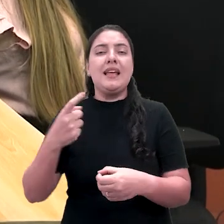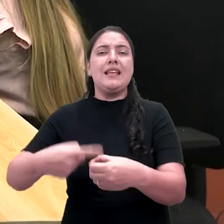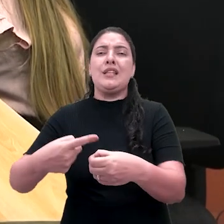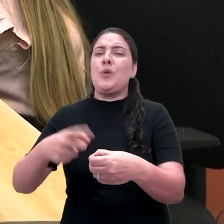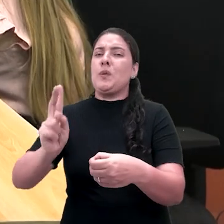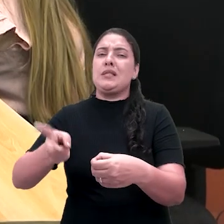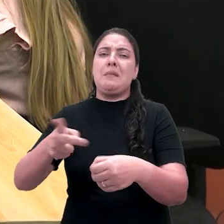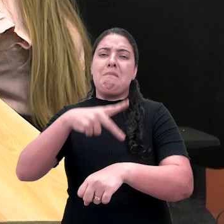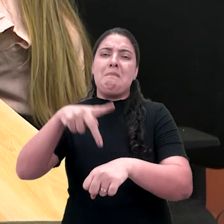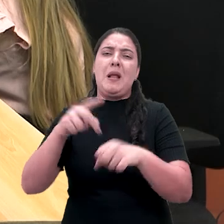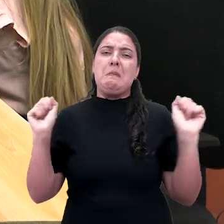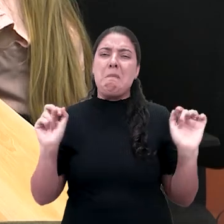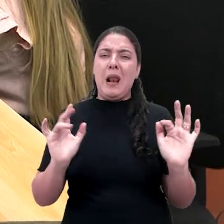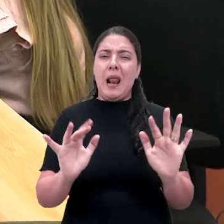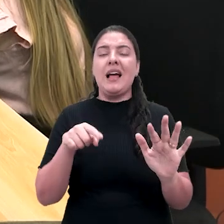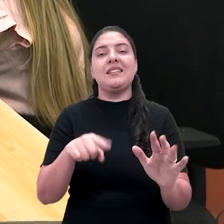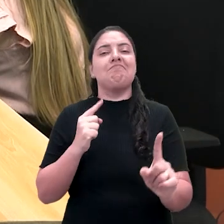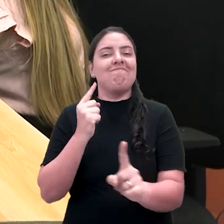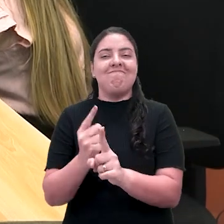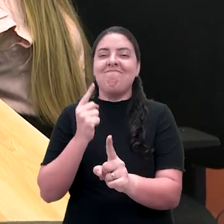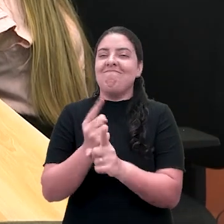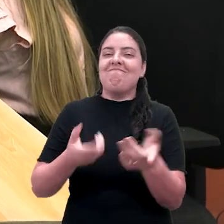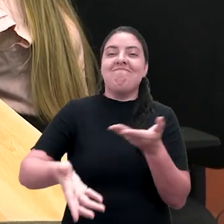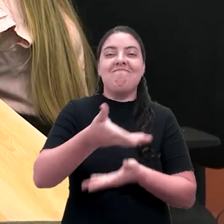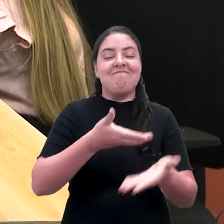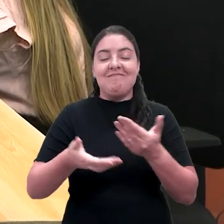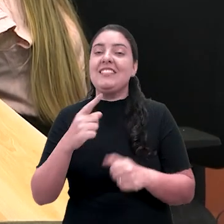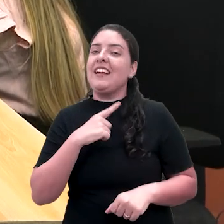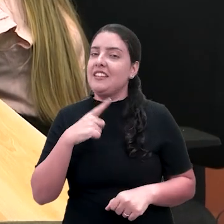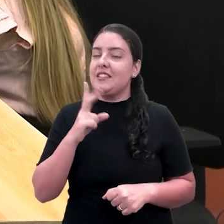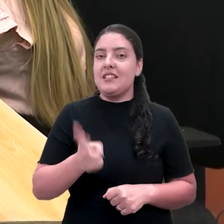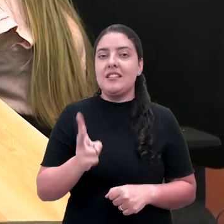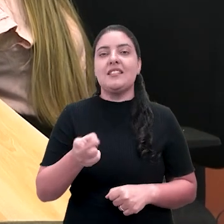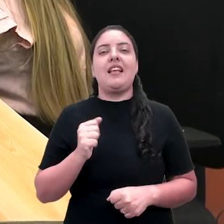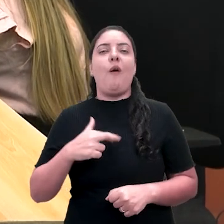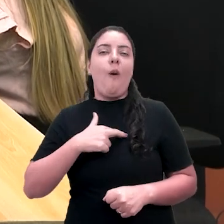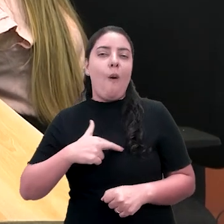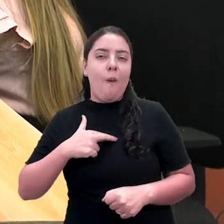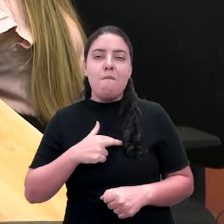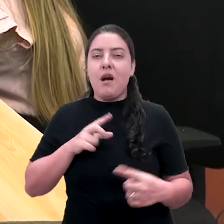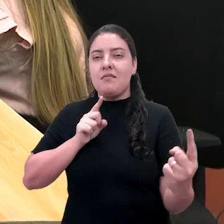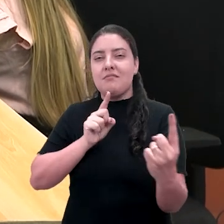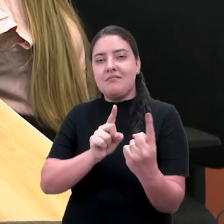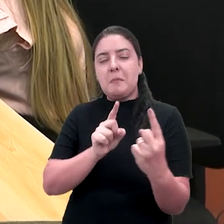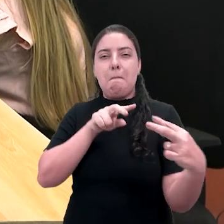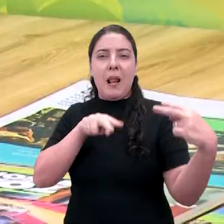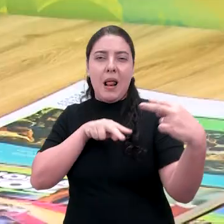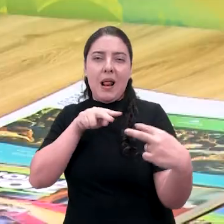aquela pracinha, Tem a pracinha onde todo mundo se reúne, Onde os romances também